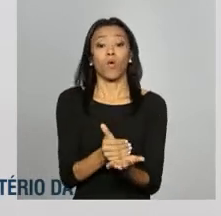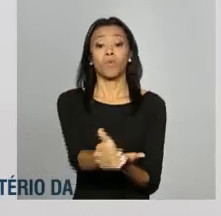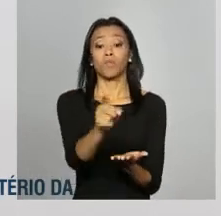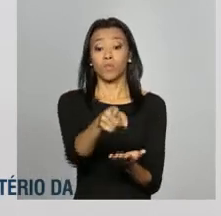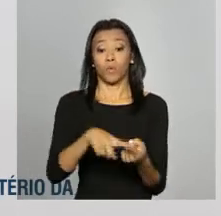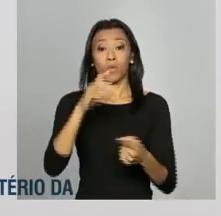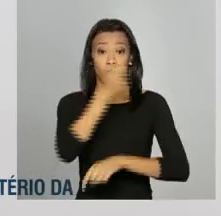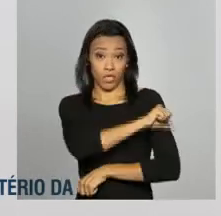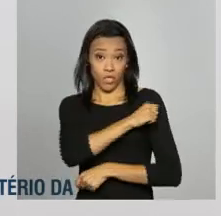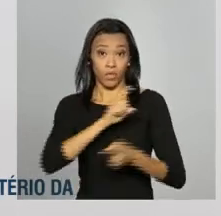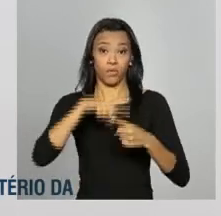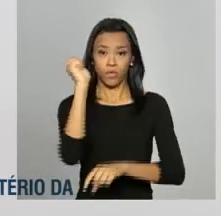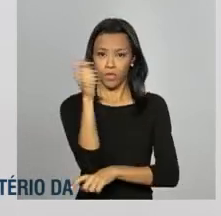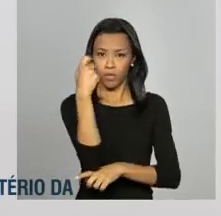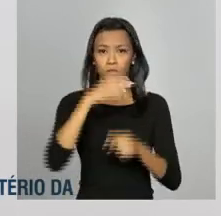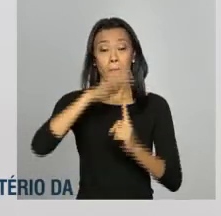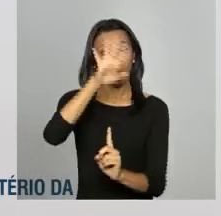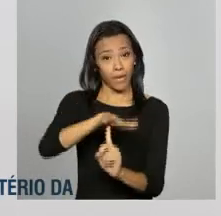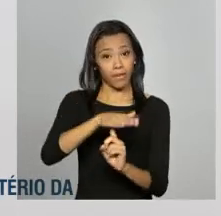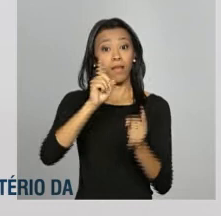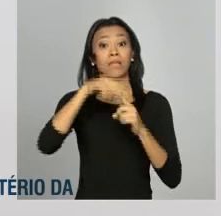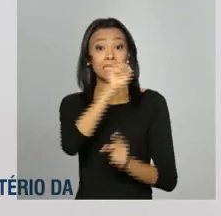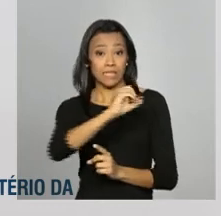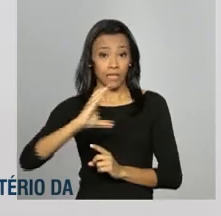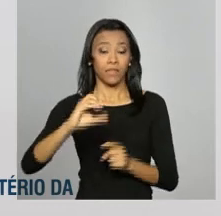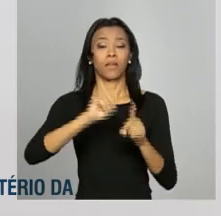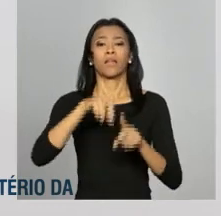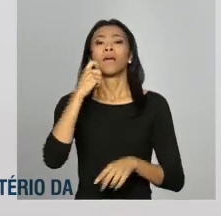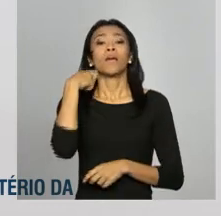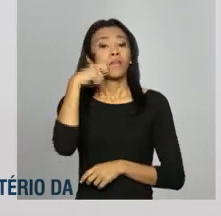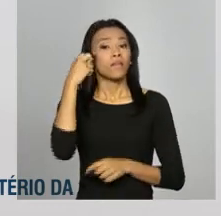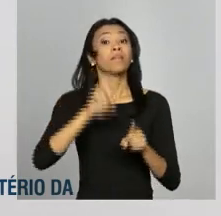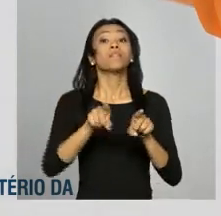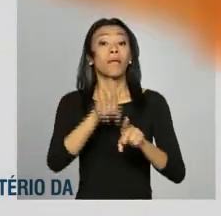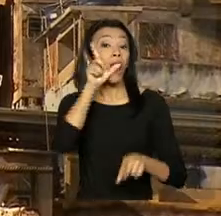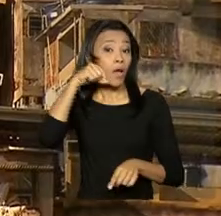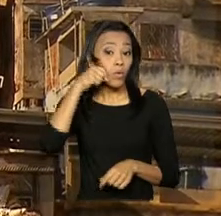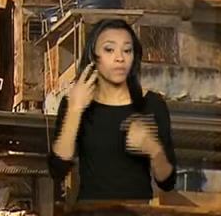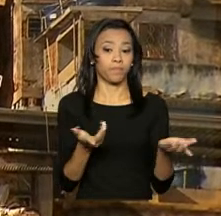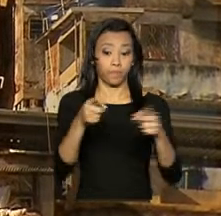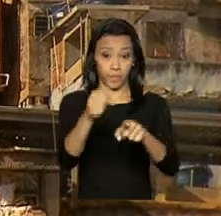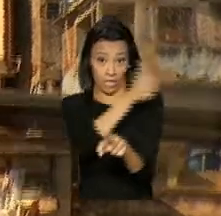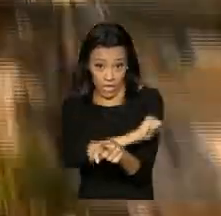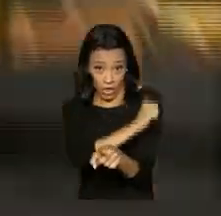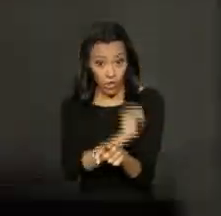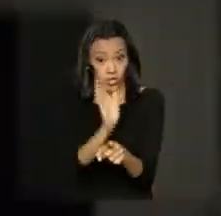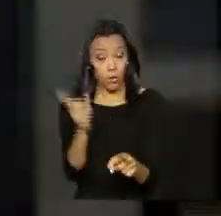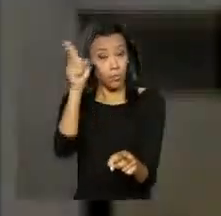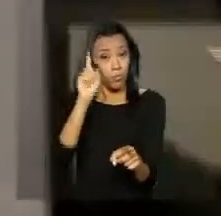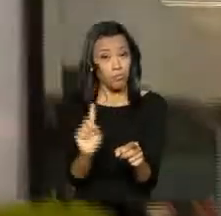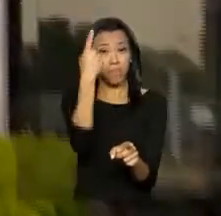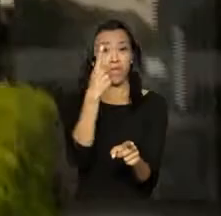cidades do Rio de Janeiro, Rio Grande do Sul, Paraná, Santa Catarina, Rio Grande do Norte e Alagoas. No Rio de Janeiro, o primeiro dia de